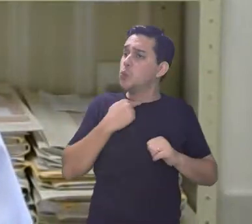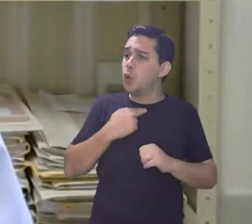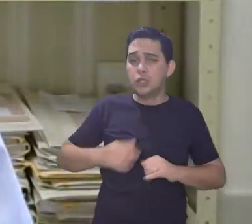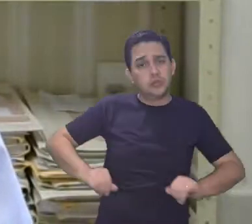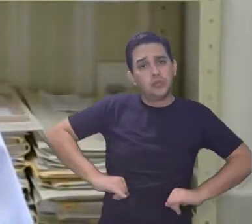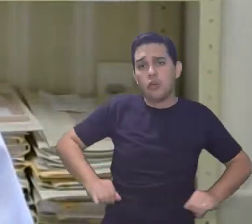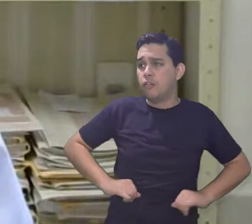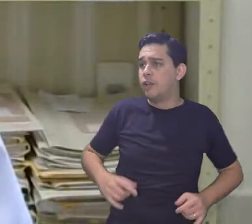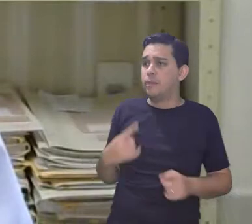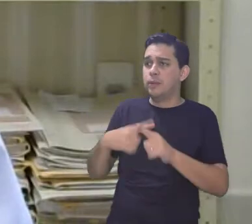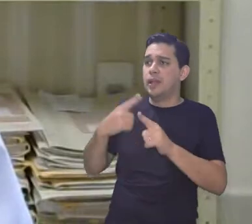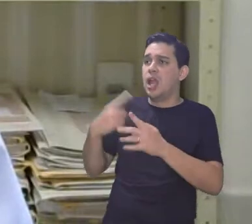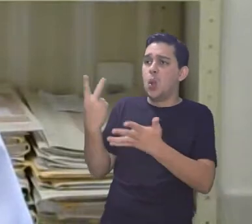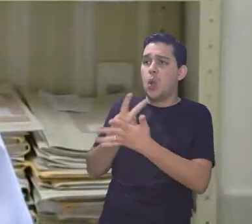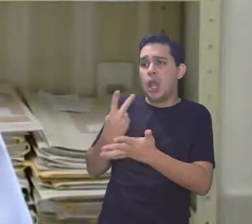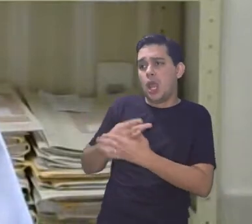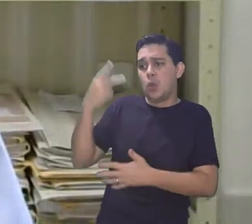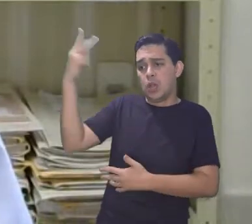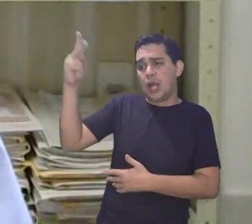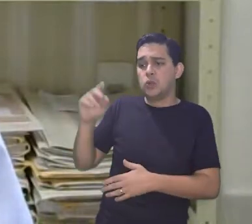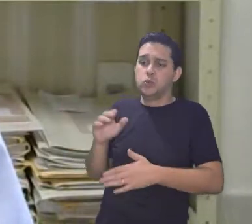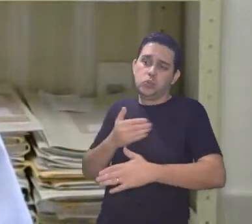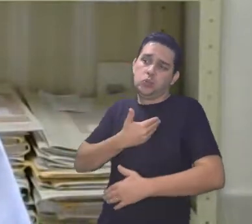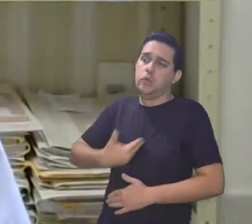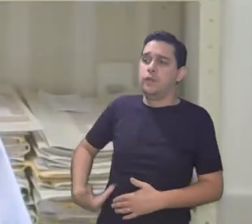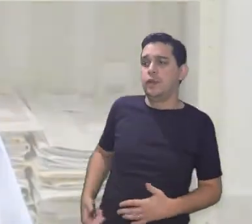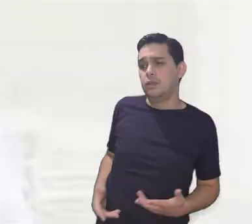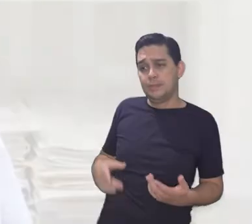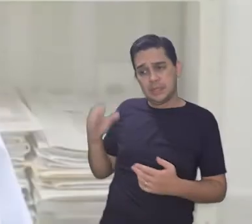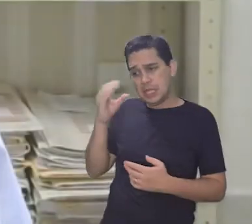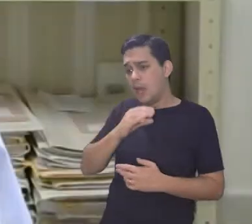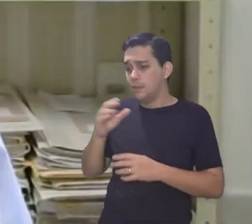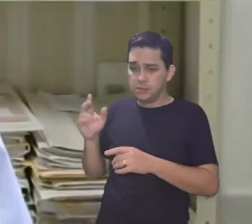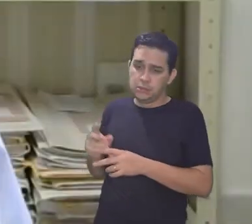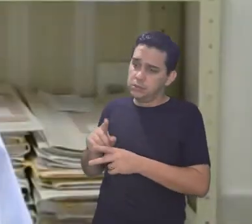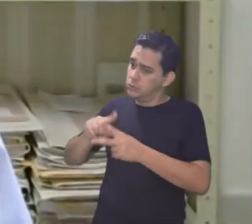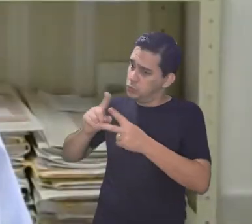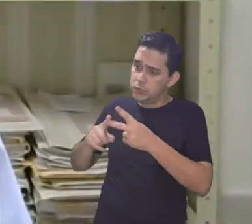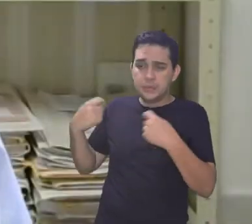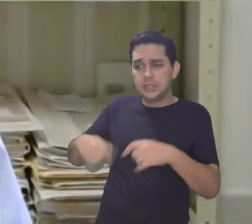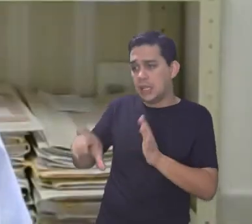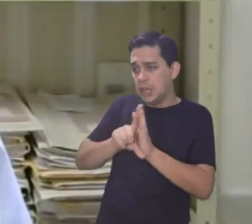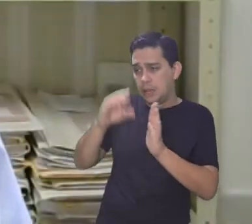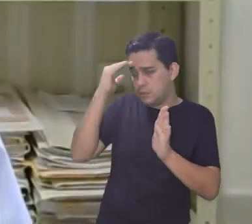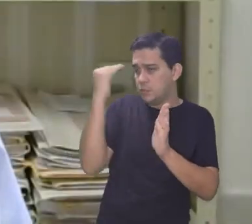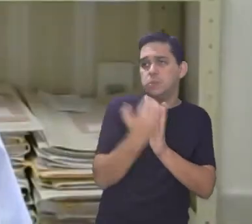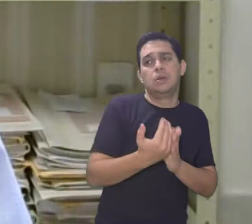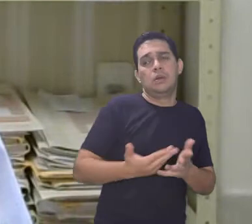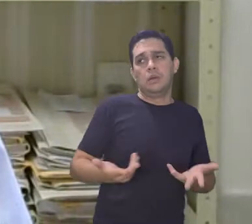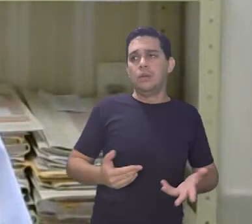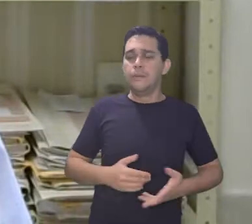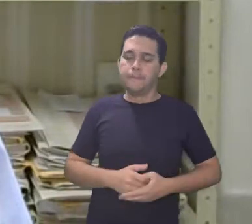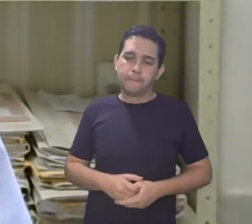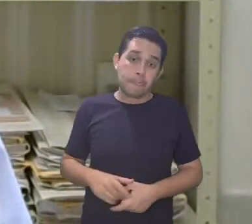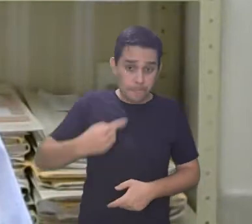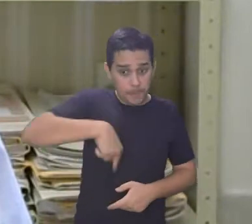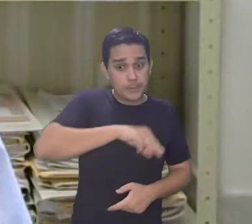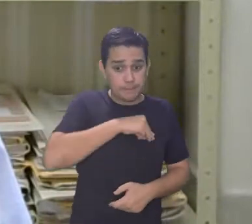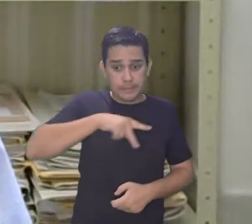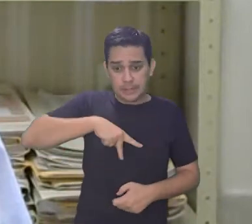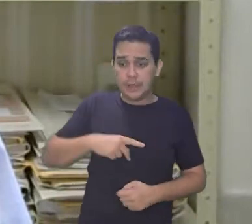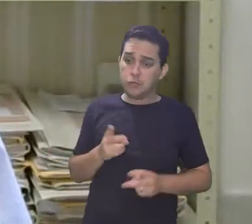financeiro estatais, né? Ela tem direito ao atendimento, é isso que a gente espera. A gente continuará fiscalizando, né? O Ministério Público ele